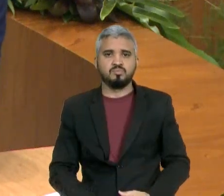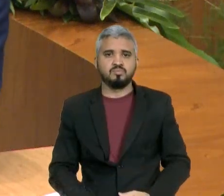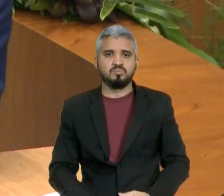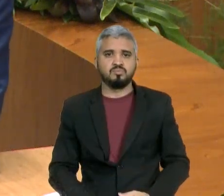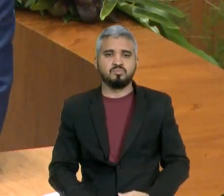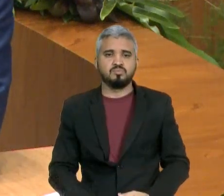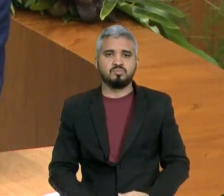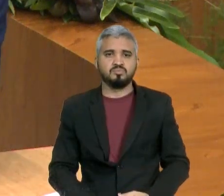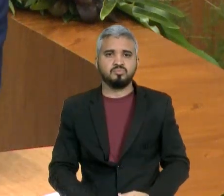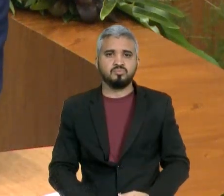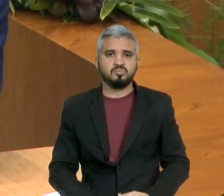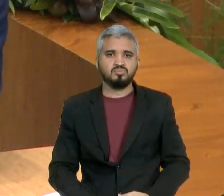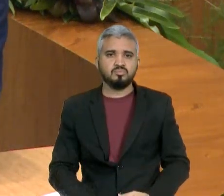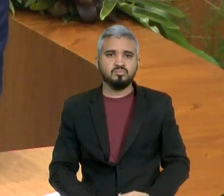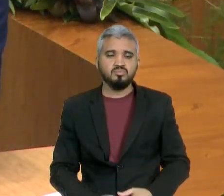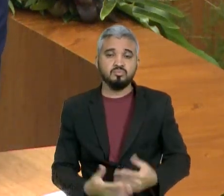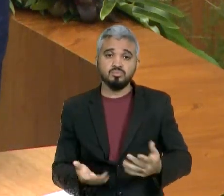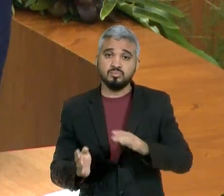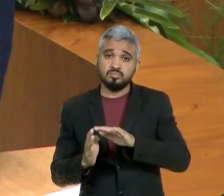Senhor presidente,